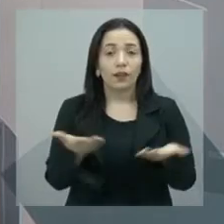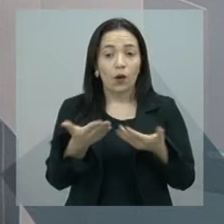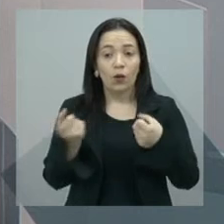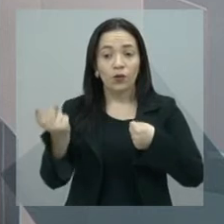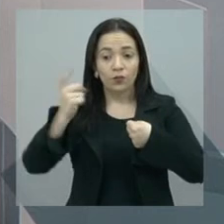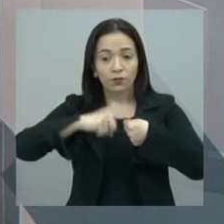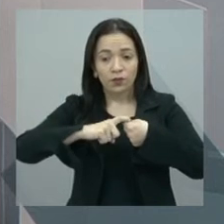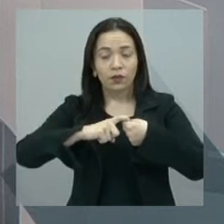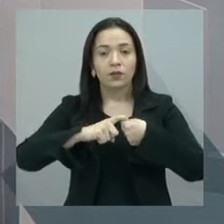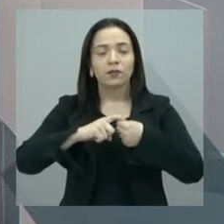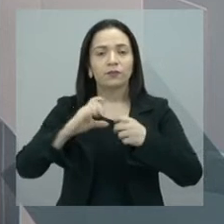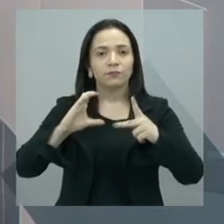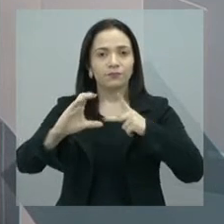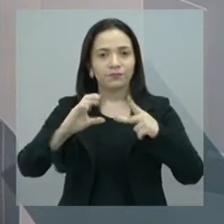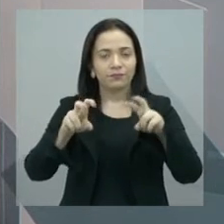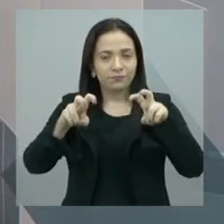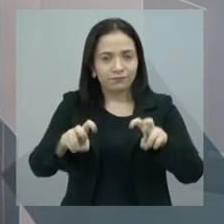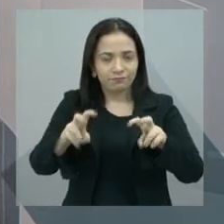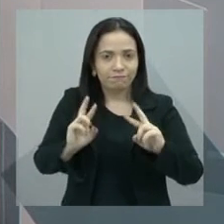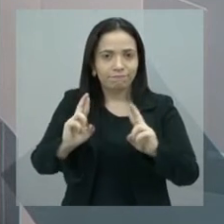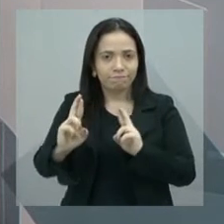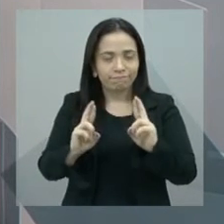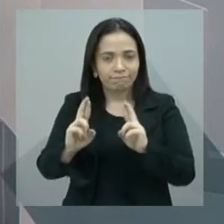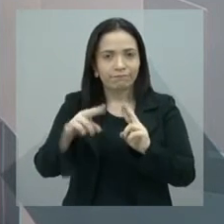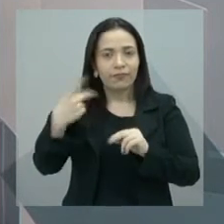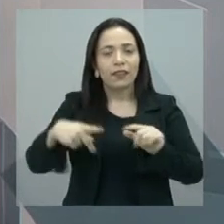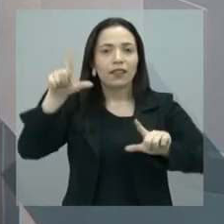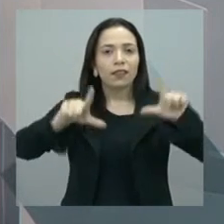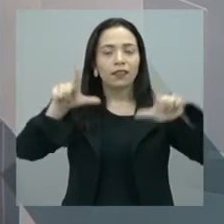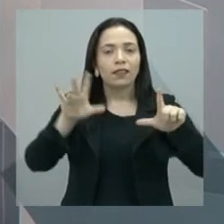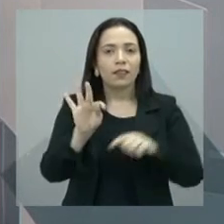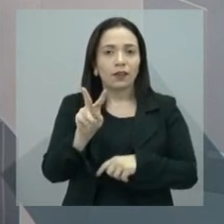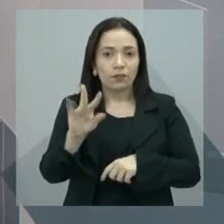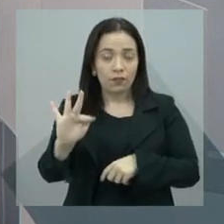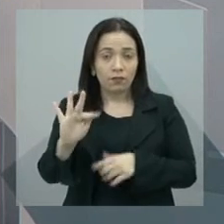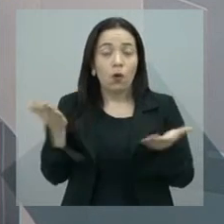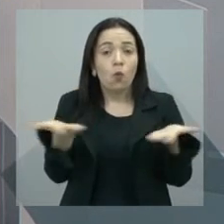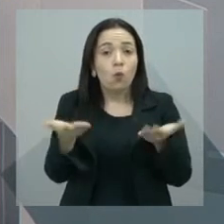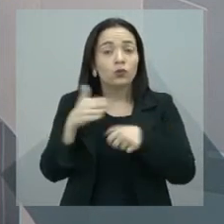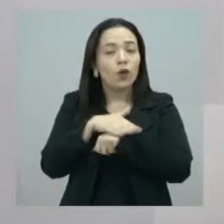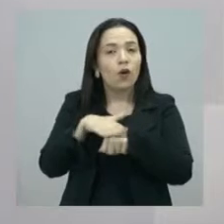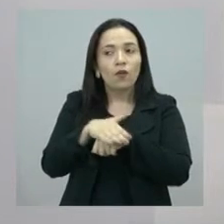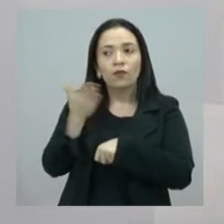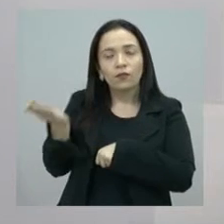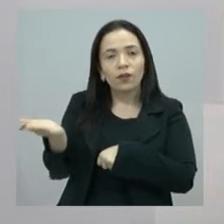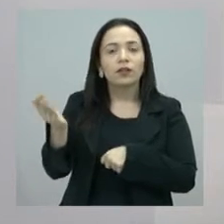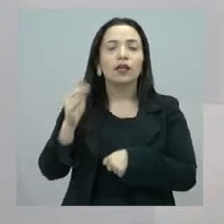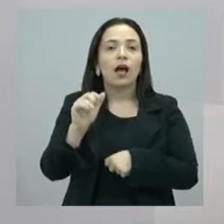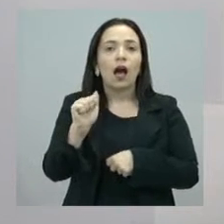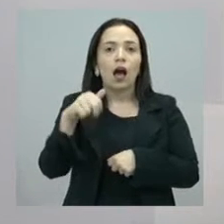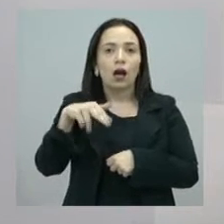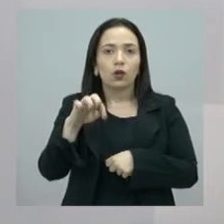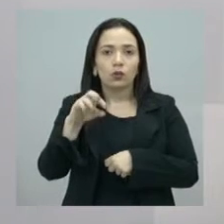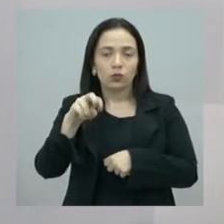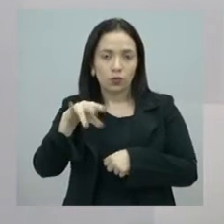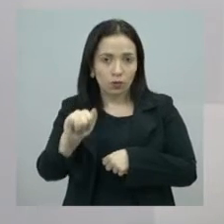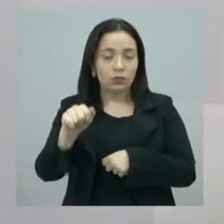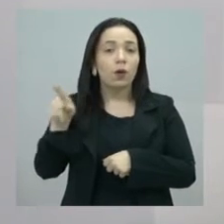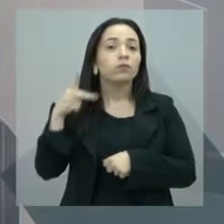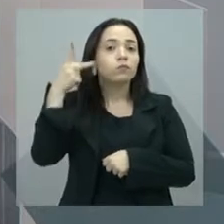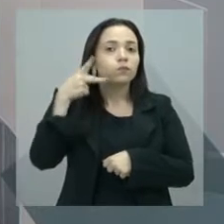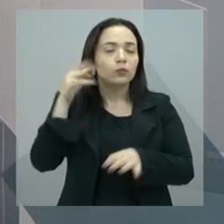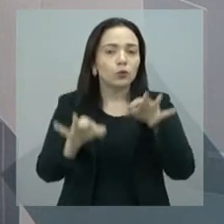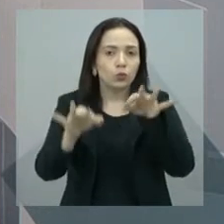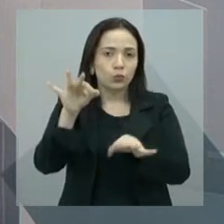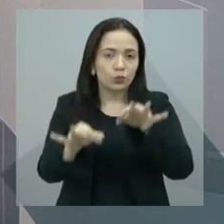Estamos de volta com o plenário da cidade pela TV Fortaleza. Eu estou conversando com a doutora Antônia Lima Souza. Ela é promotora